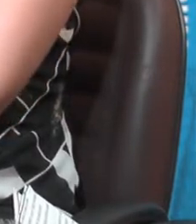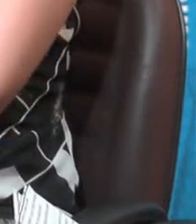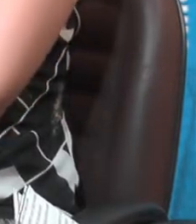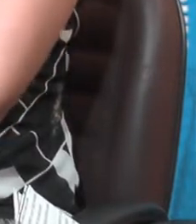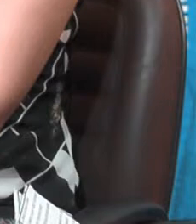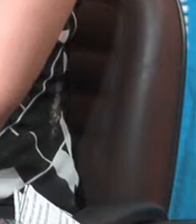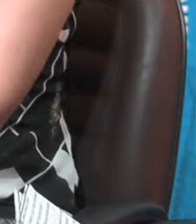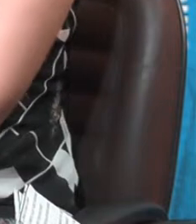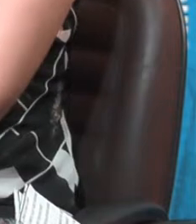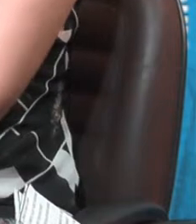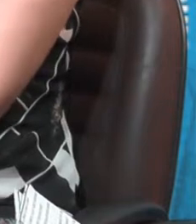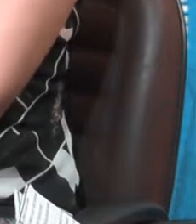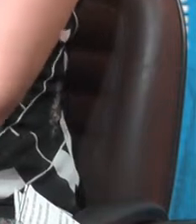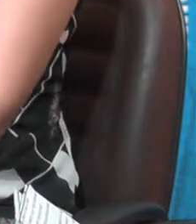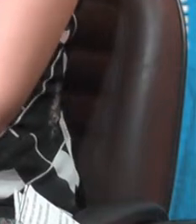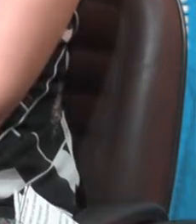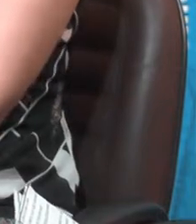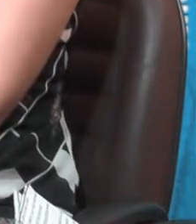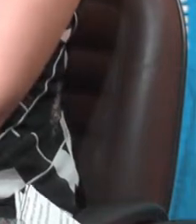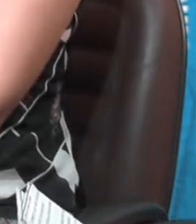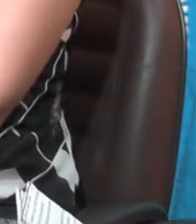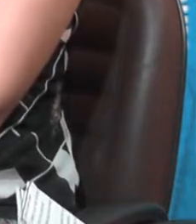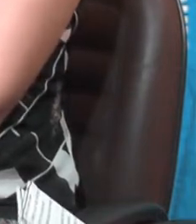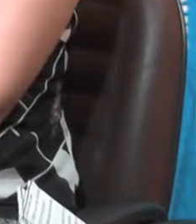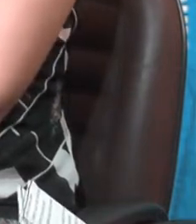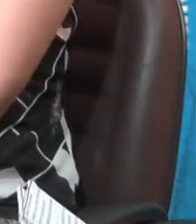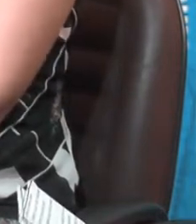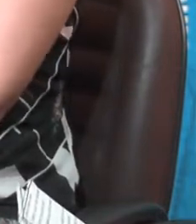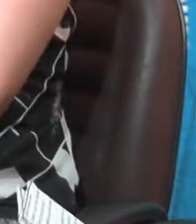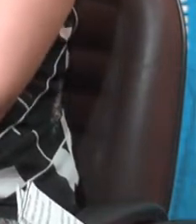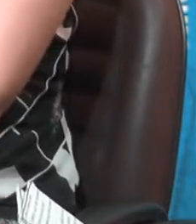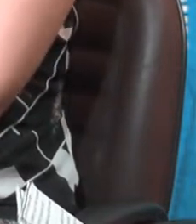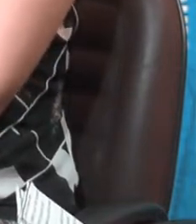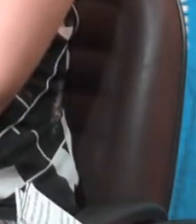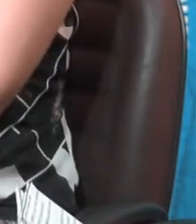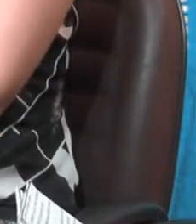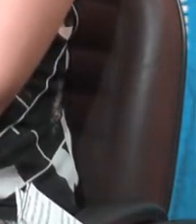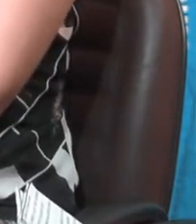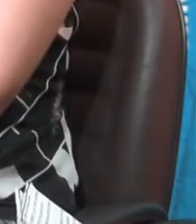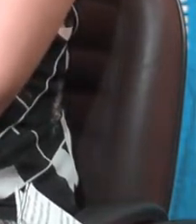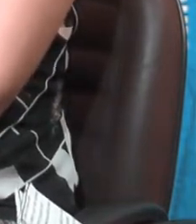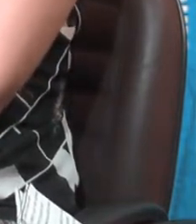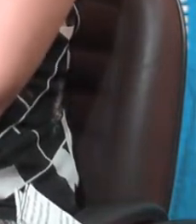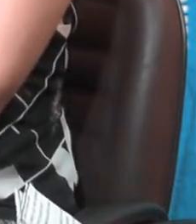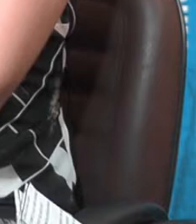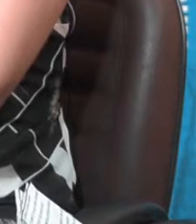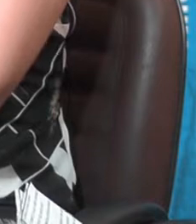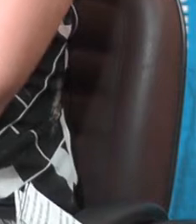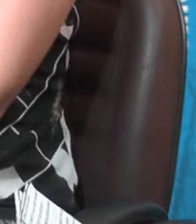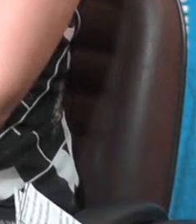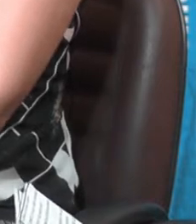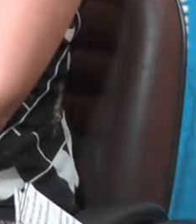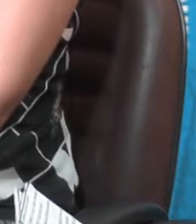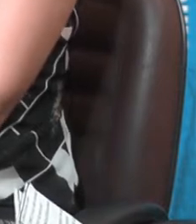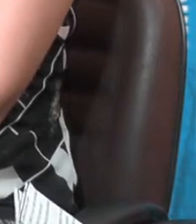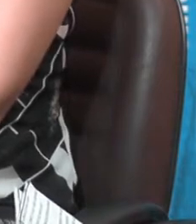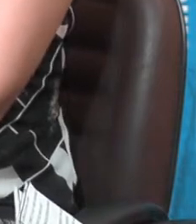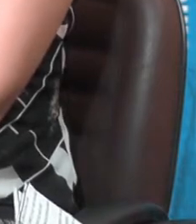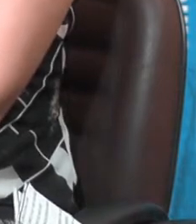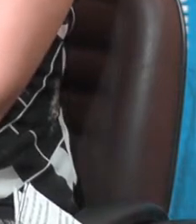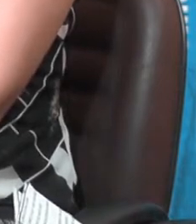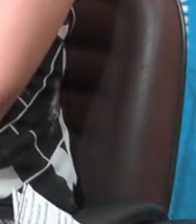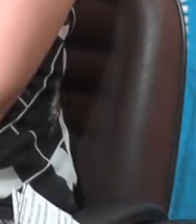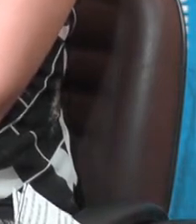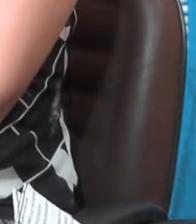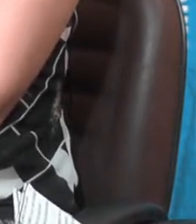sabia. Ela não ficou chateada, ela não ficou, né, ela não passou por esse processo assim de luto. O pai dela passou por isso.